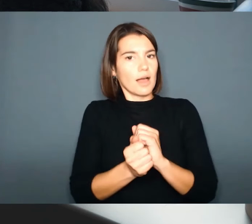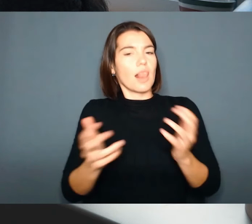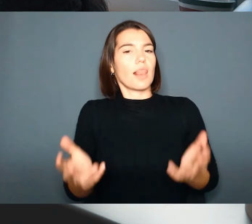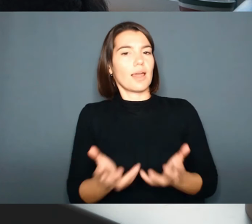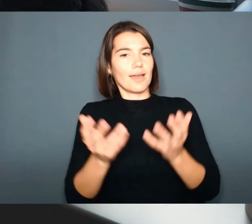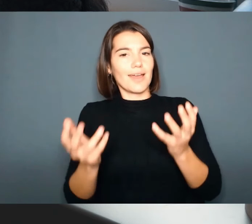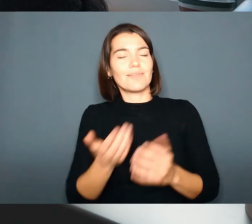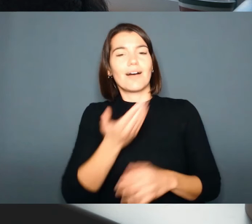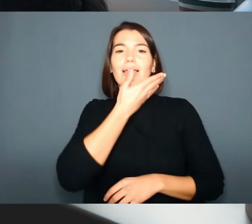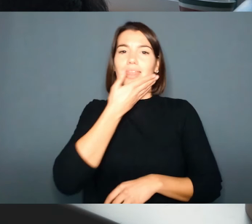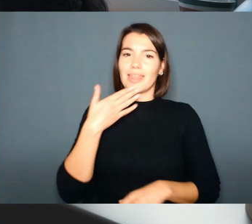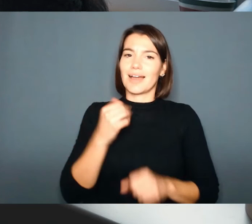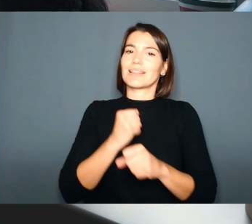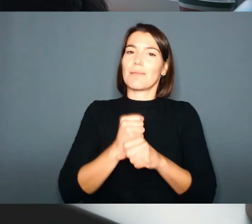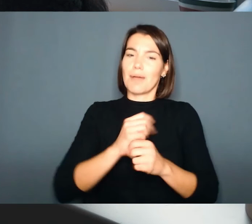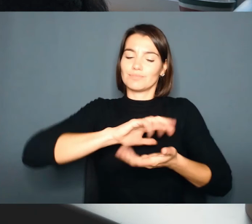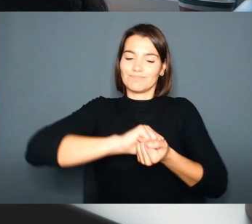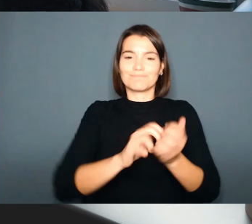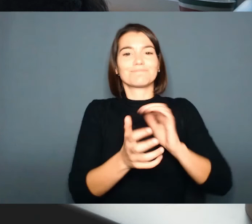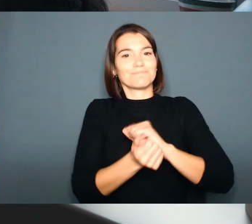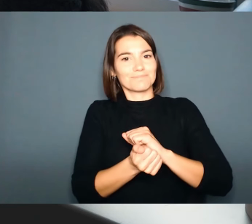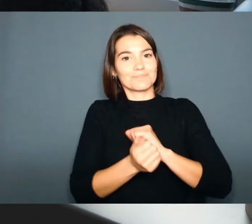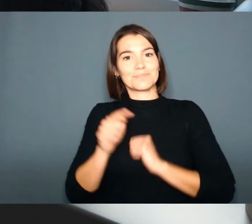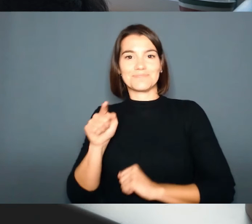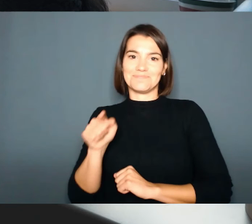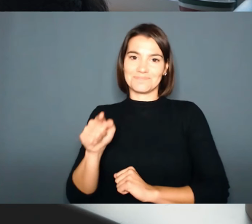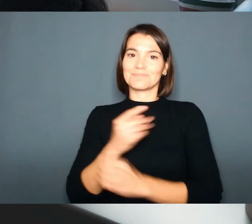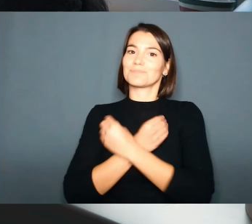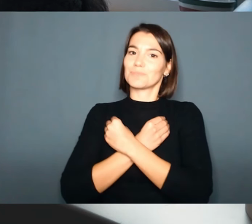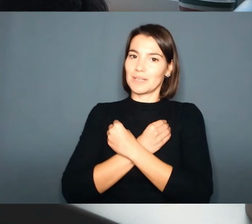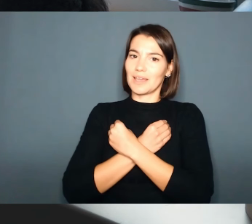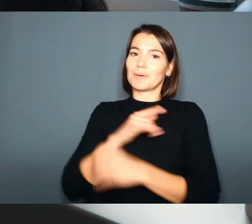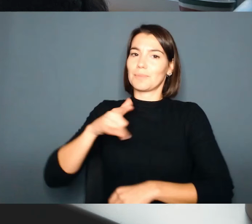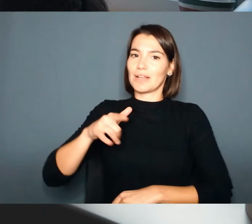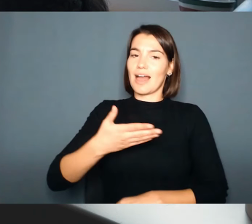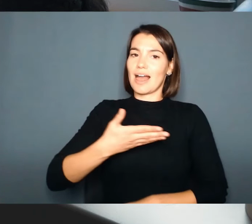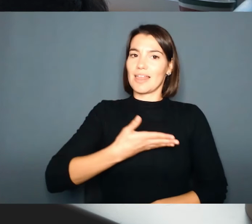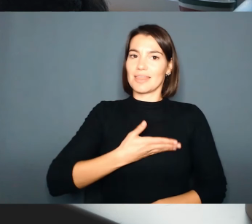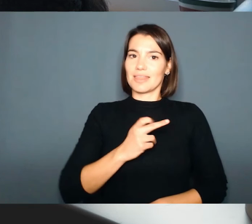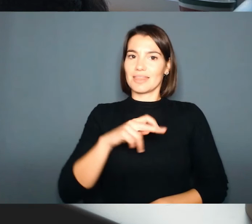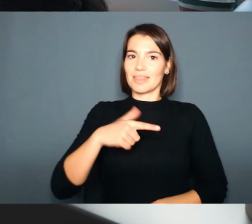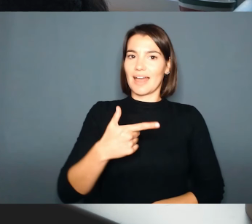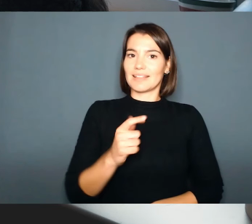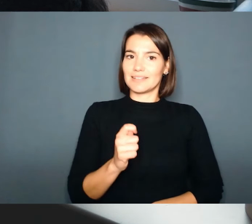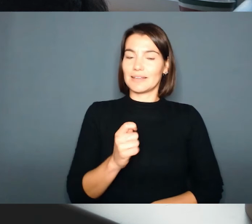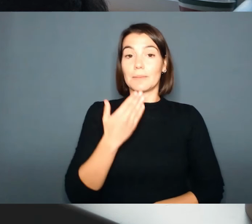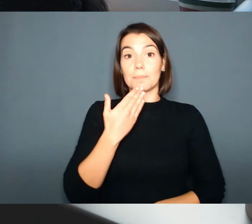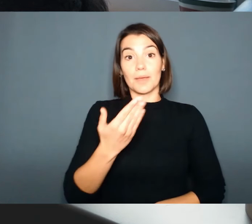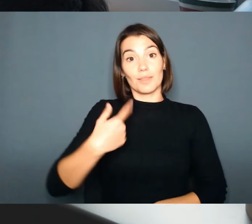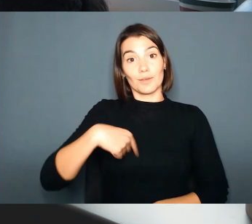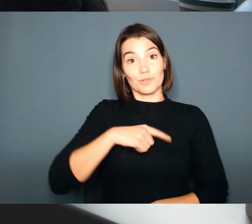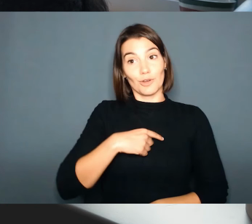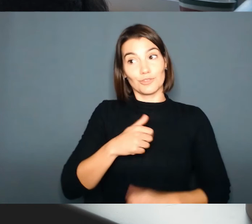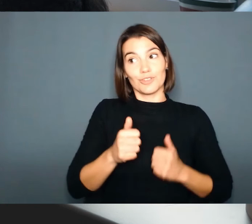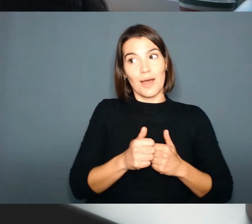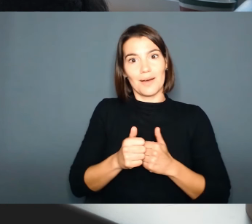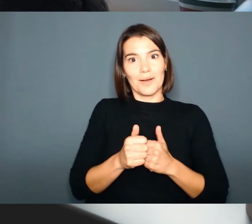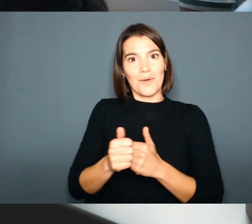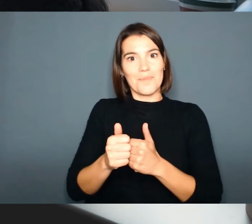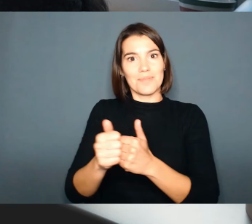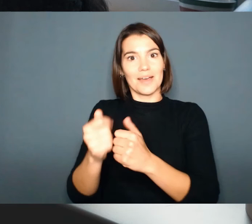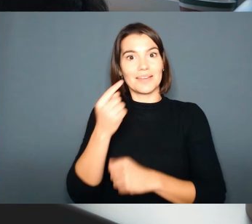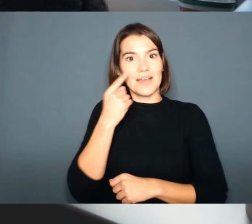o trabalho. Mas este é o Dante que vai pedir que o acompanhemos em a sua